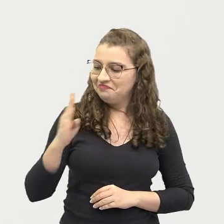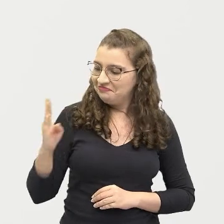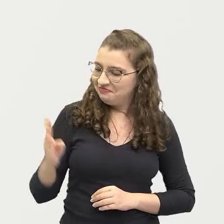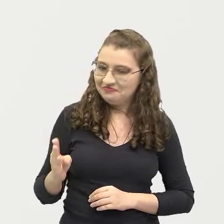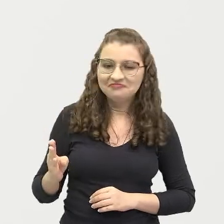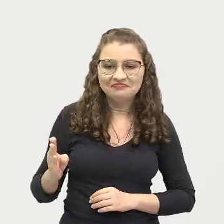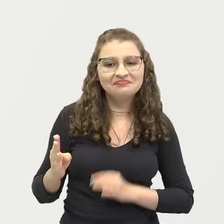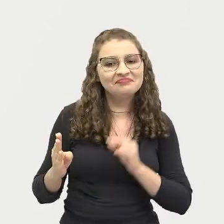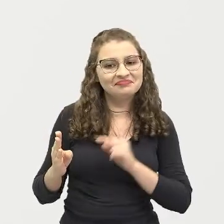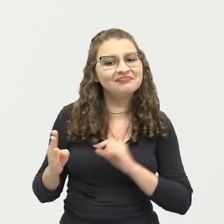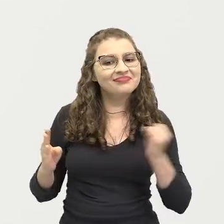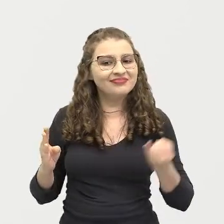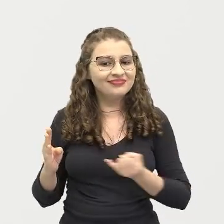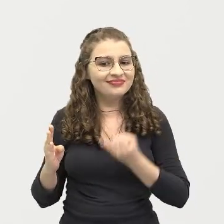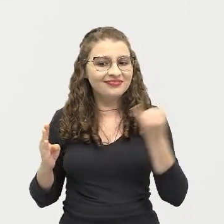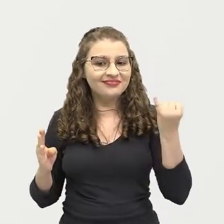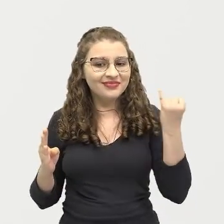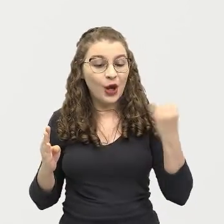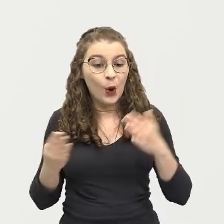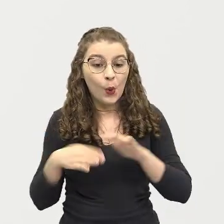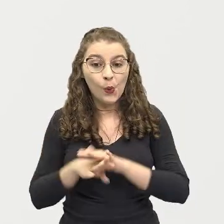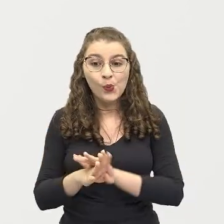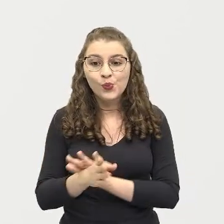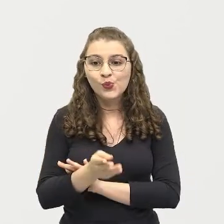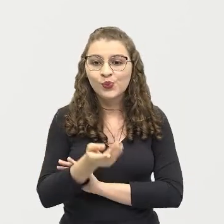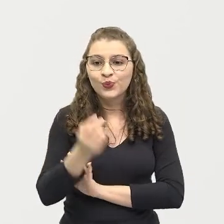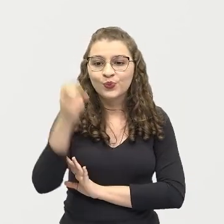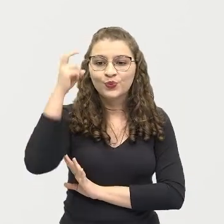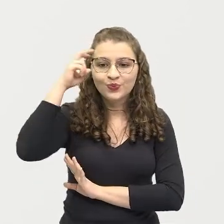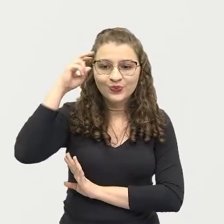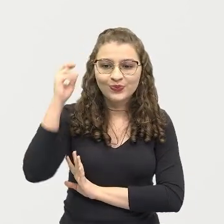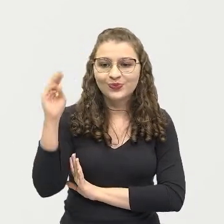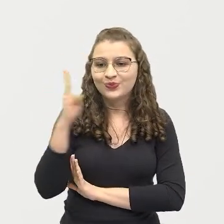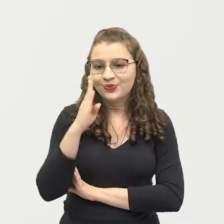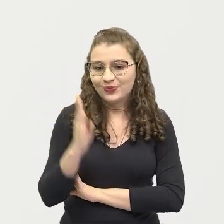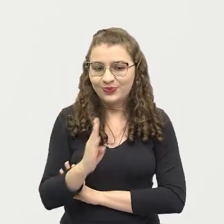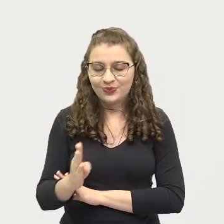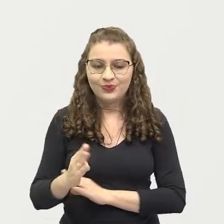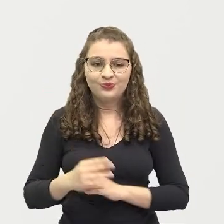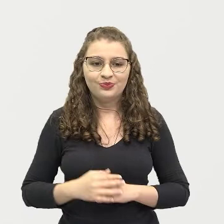né? Do Brasil, da arte nacional, influenciada